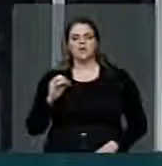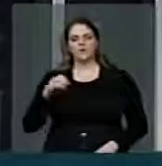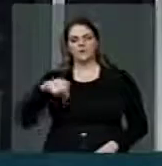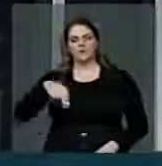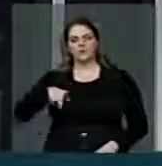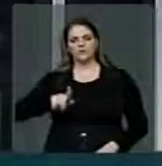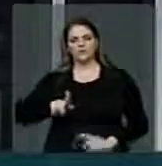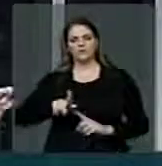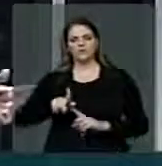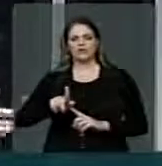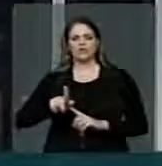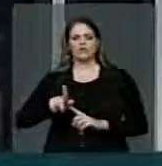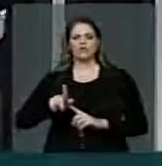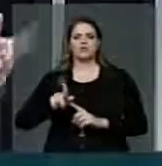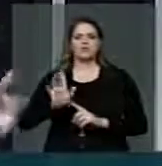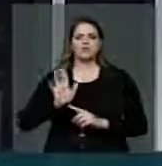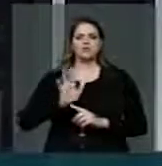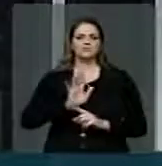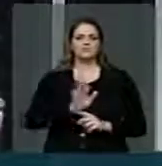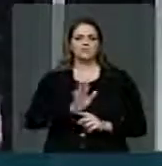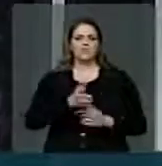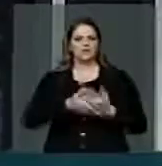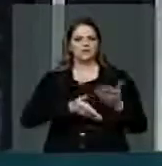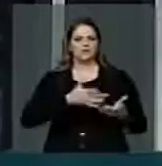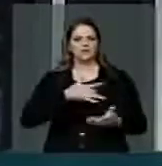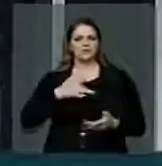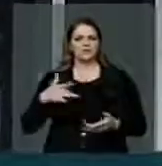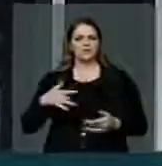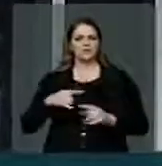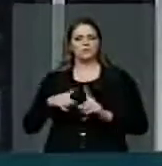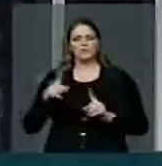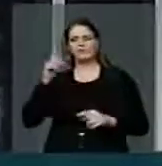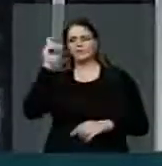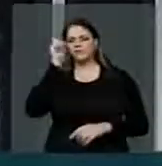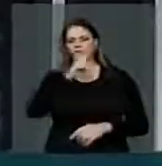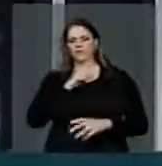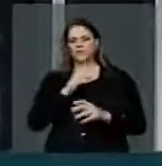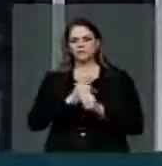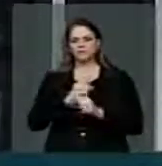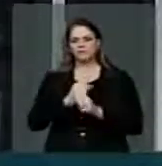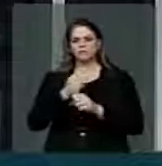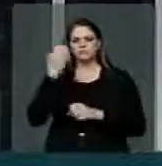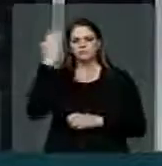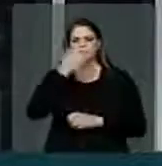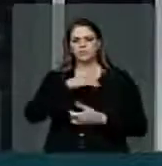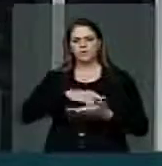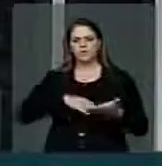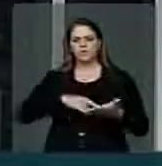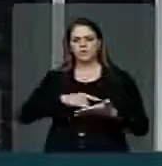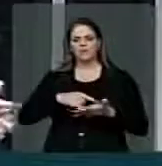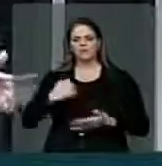ONGs, que tinham muitas vezes dificuldade nas suas prestações de contas. Nós mesmos, na nossa gestão da FUNASA,